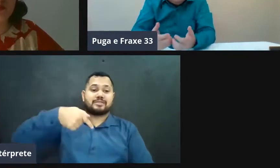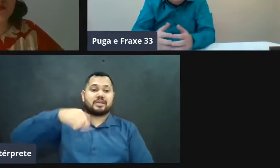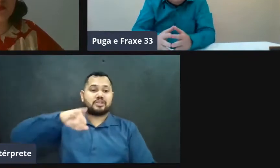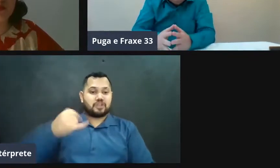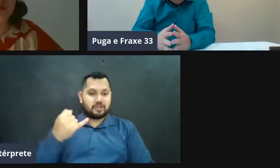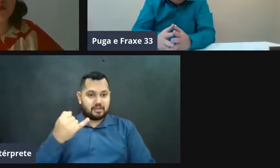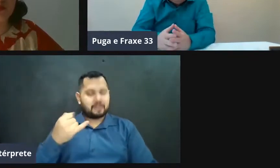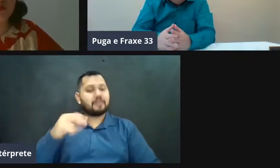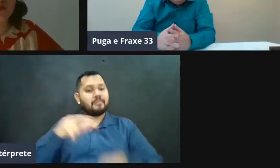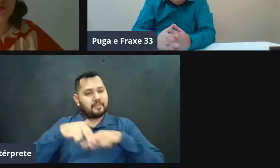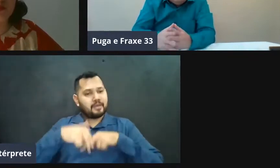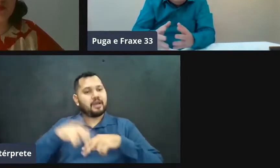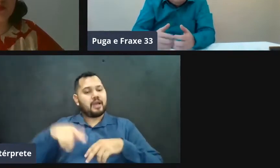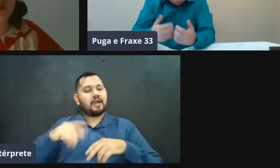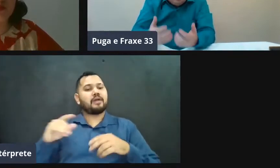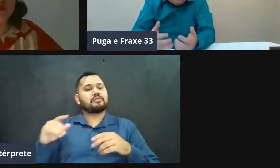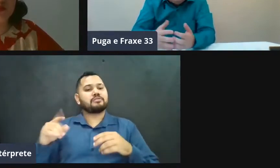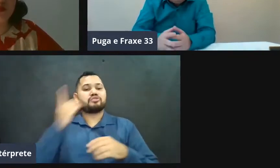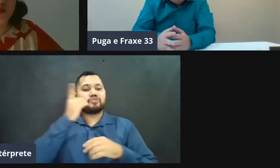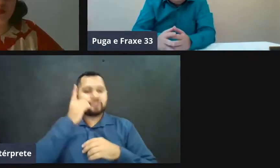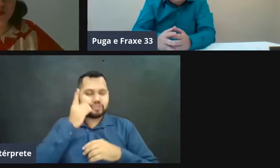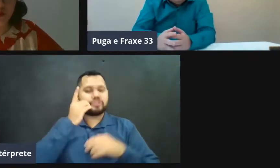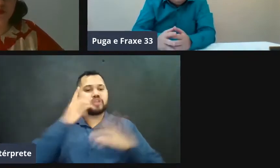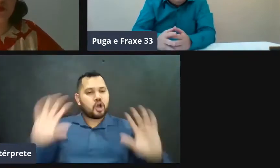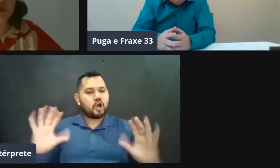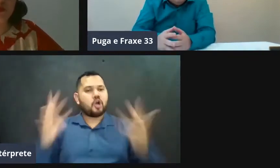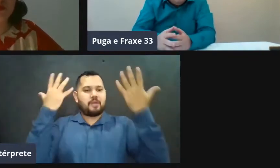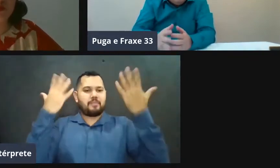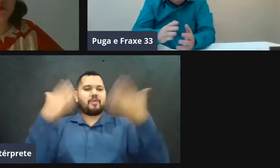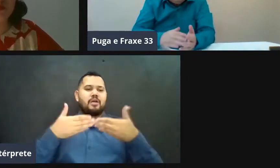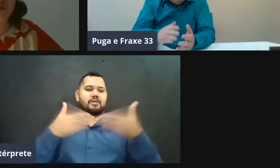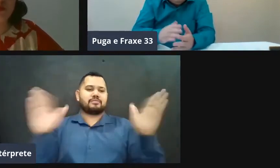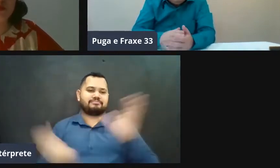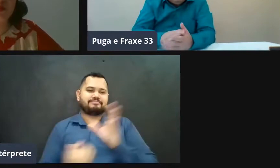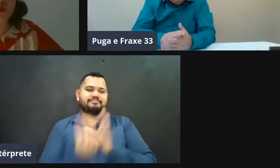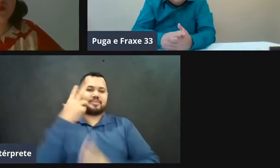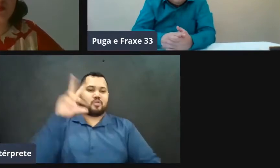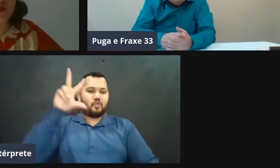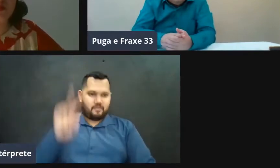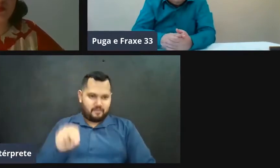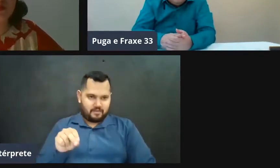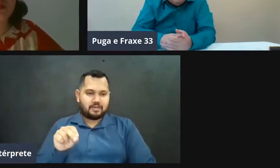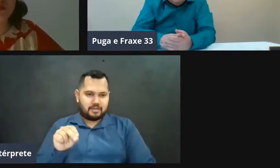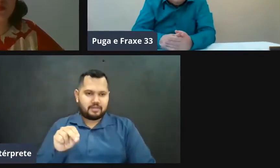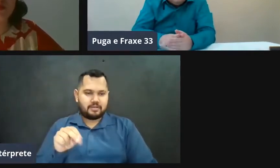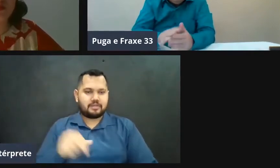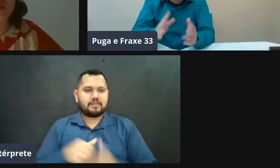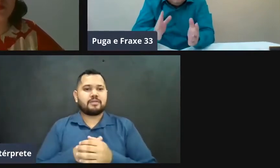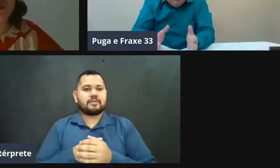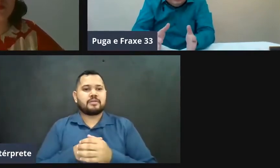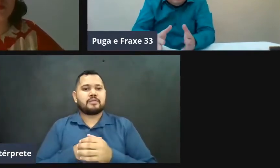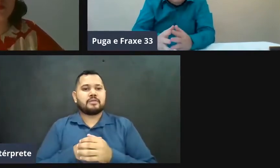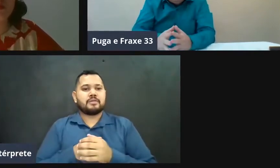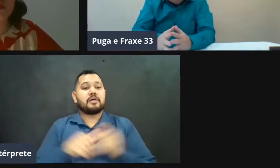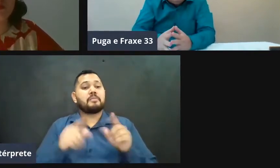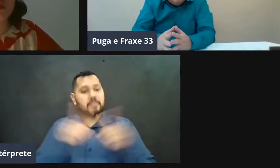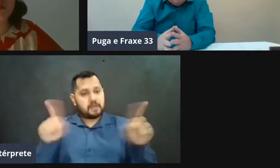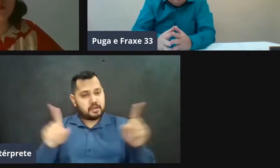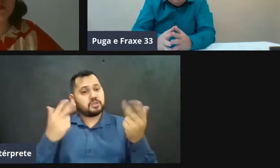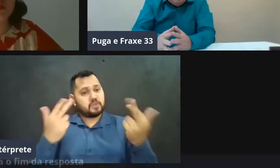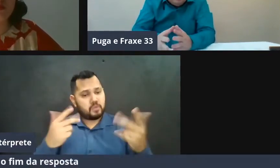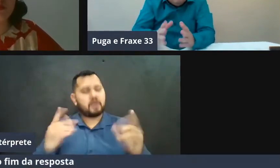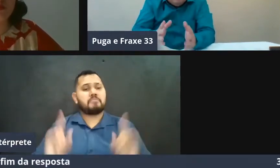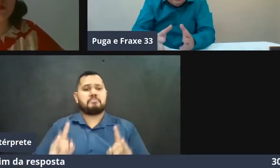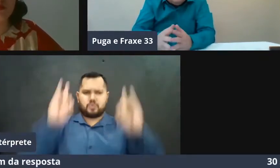que a nossa instituição comemora a sua criação enquanto Escola Universitária Livre de Manaus. Mas também esse prédio já